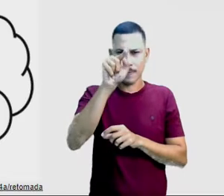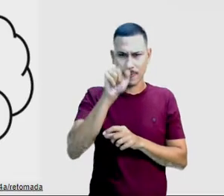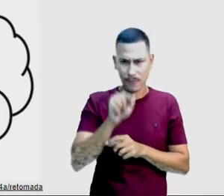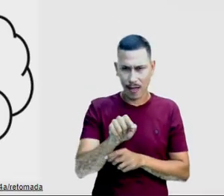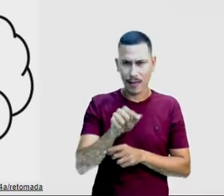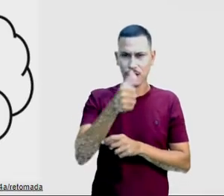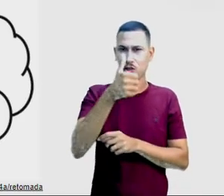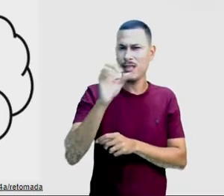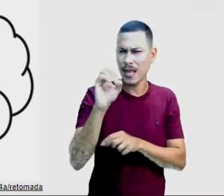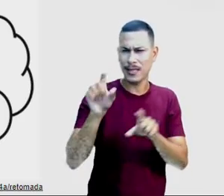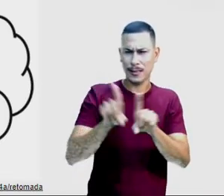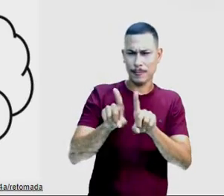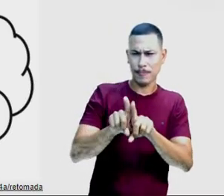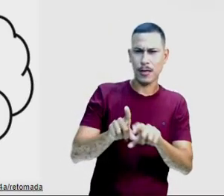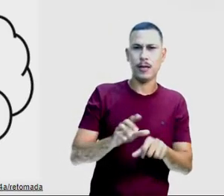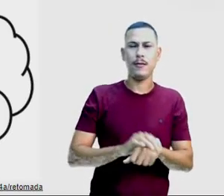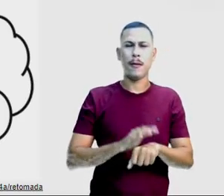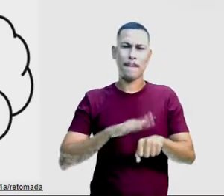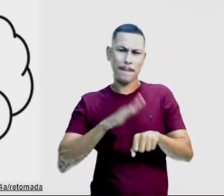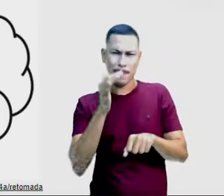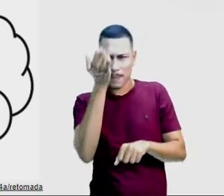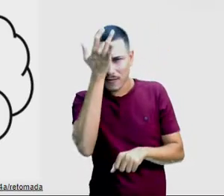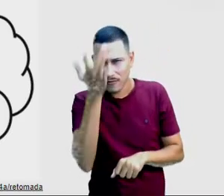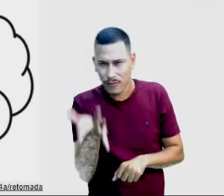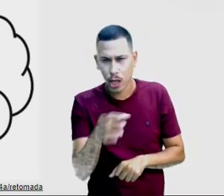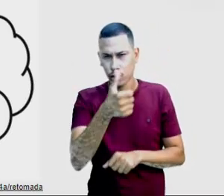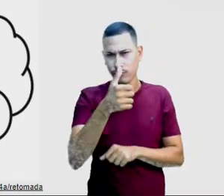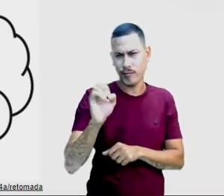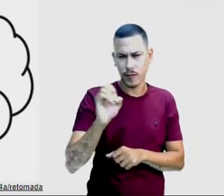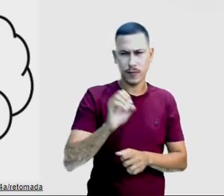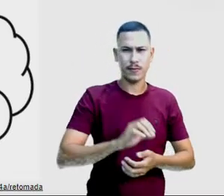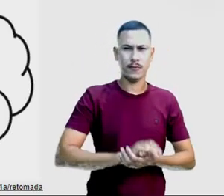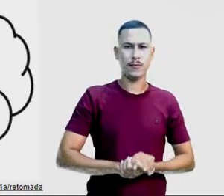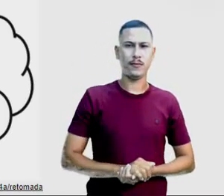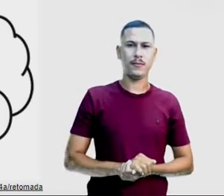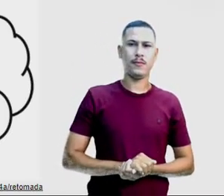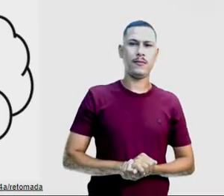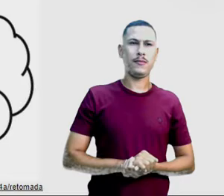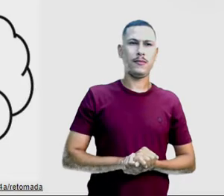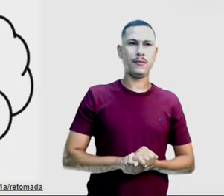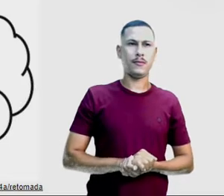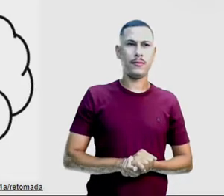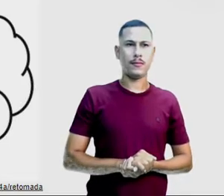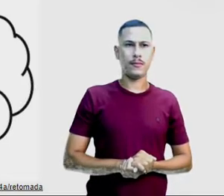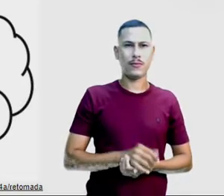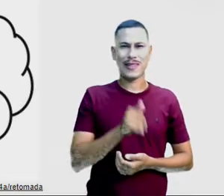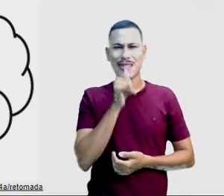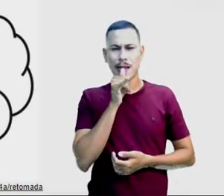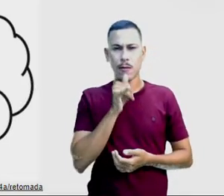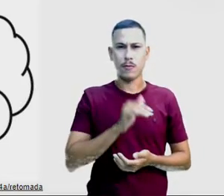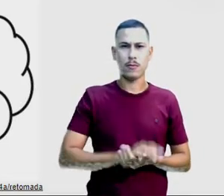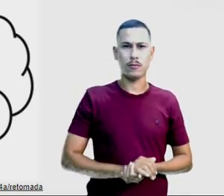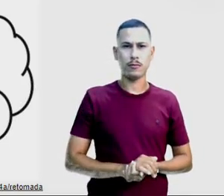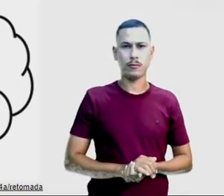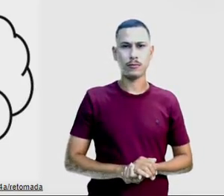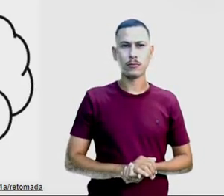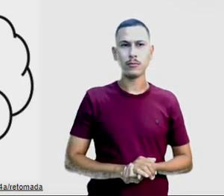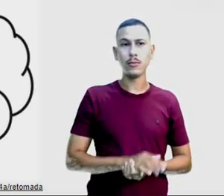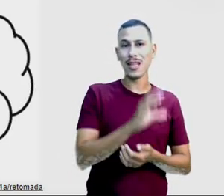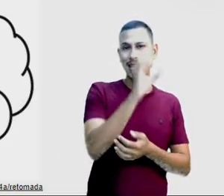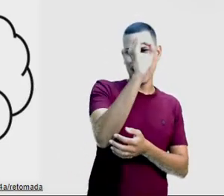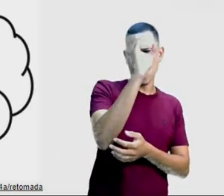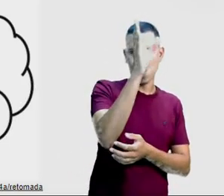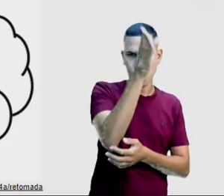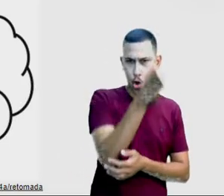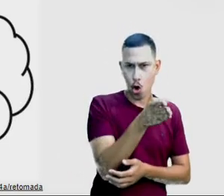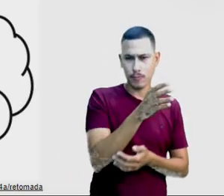também. Quando é por 10, a gente pode fazer da mesma forma. Eu pego, esqueço o zero um